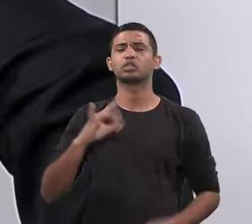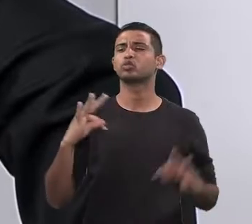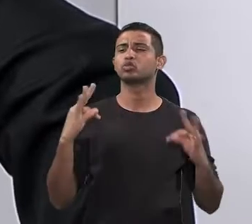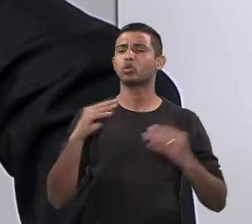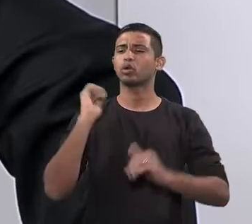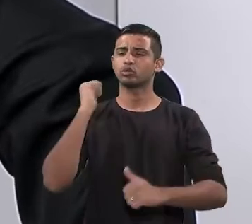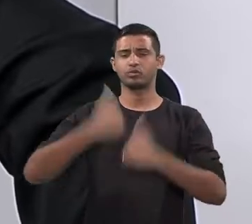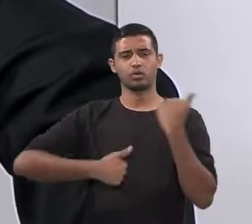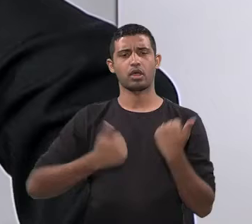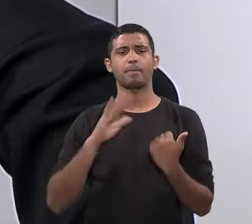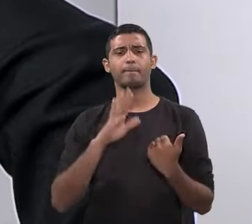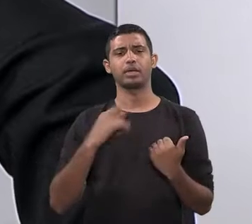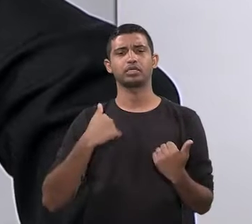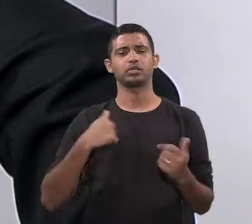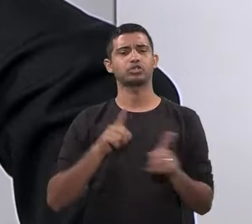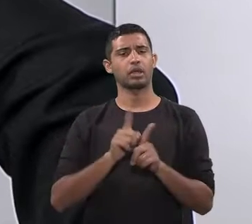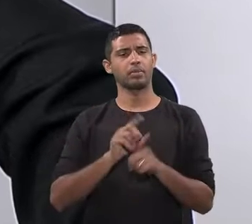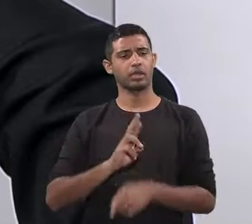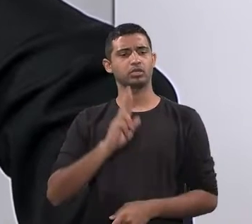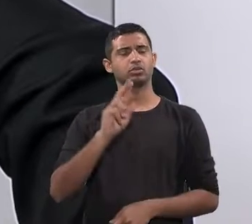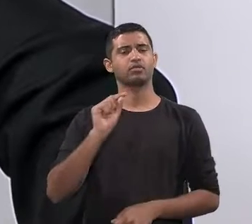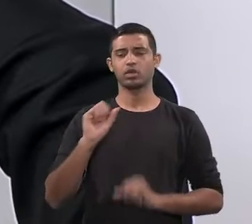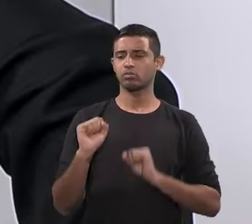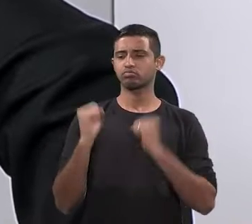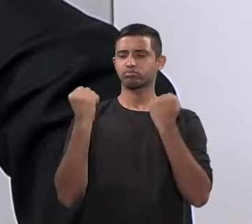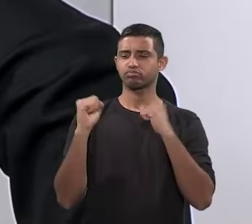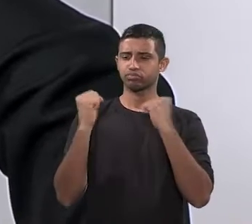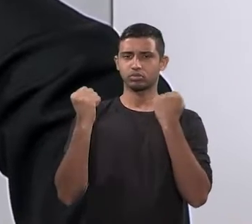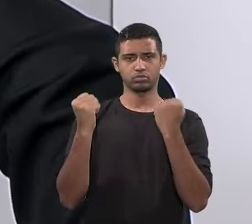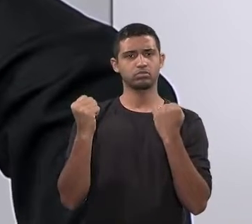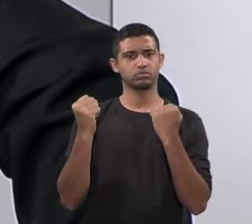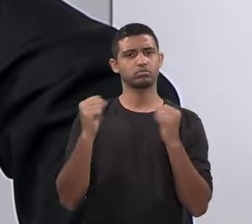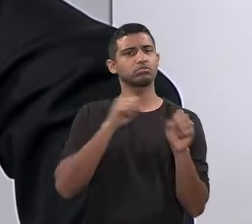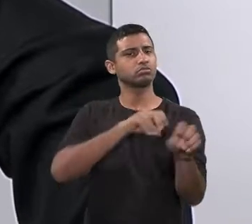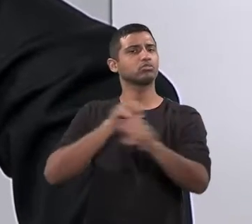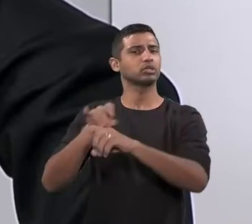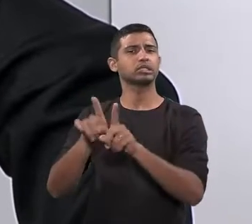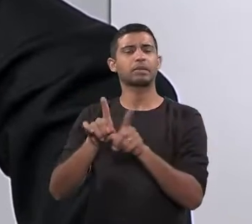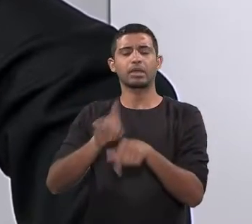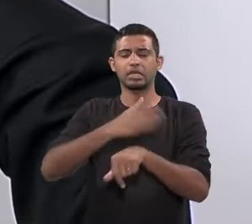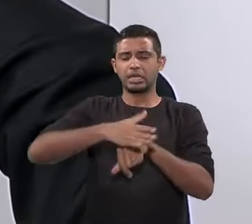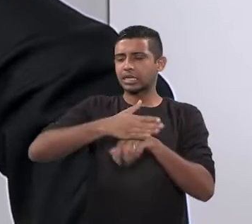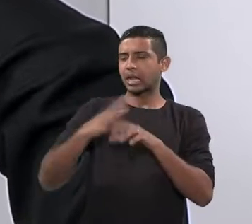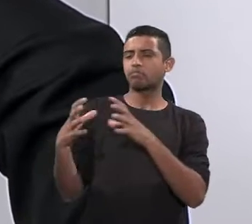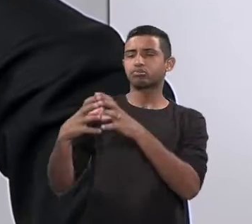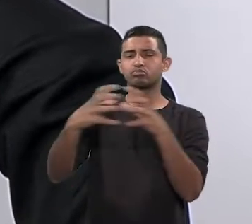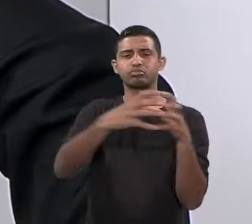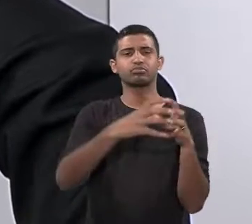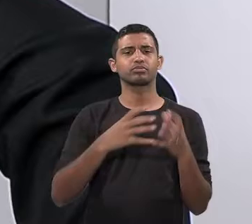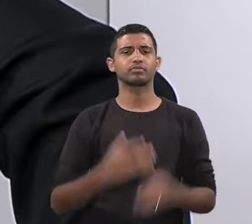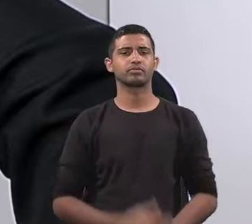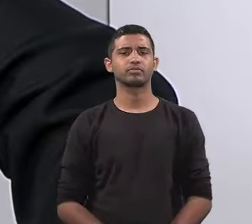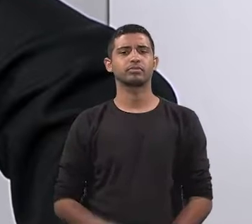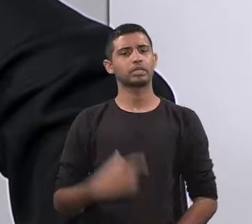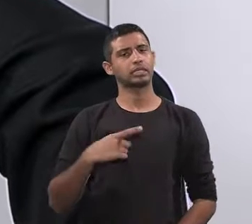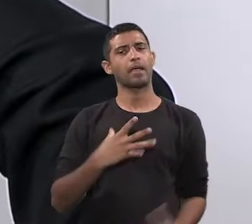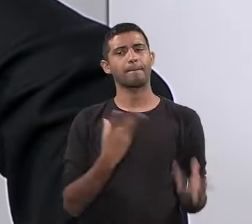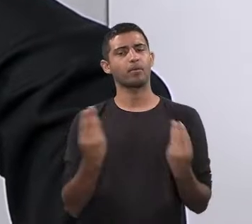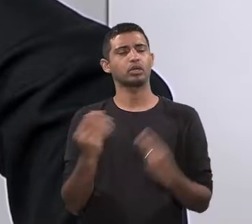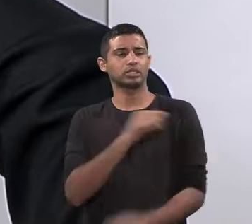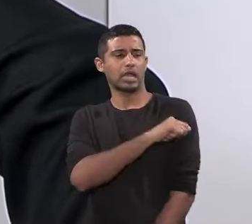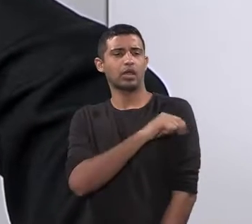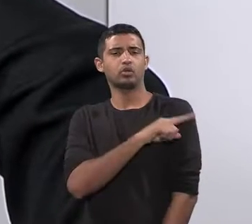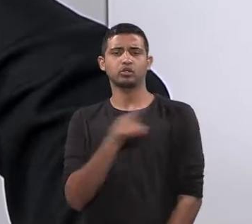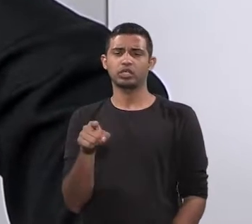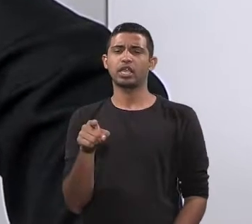de esporte, mas também atuo na aula, na educação física curricular, no treinamento de equipes. Nós temos alunos